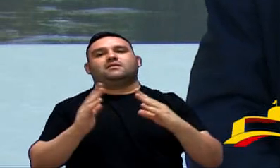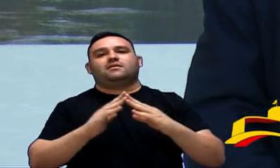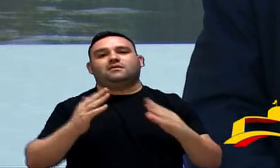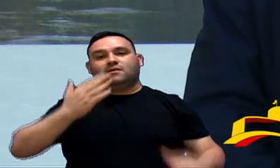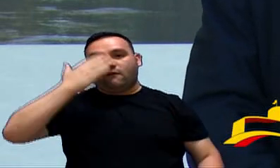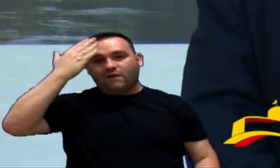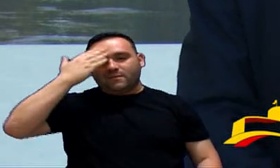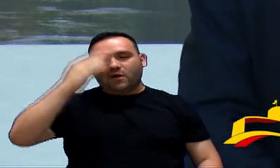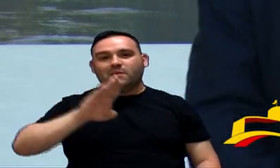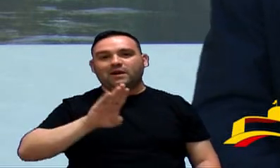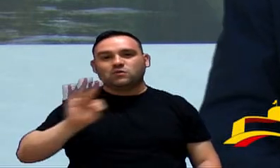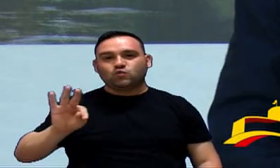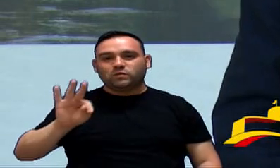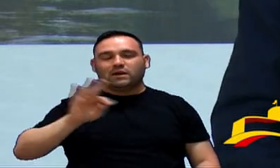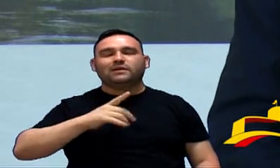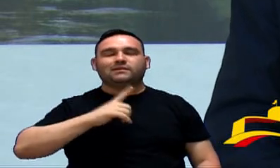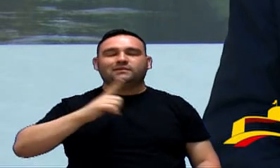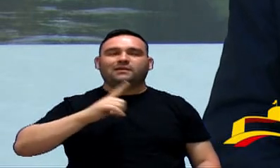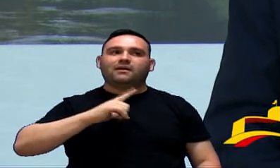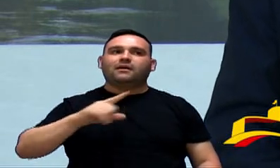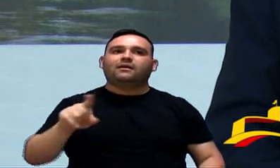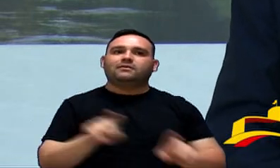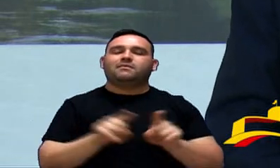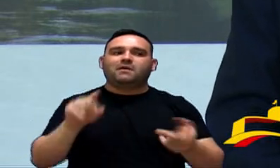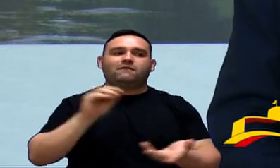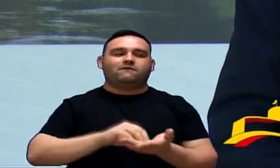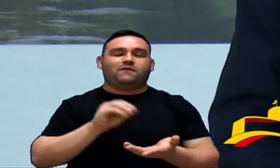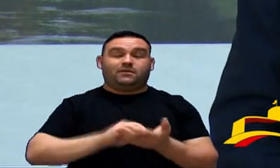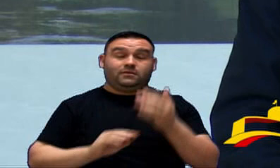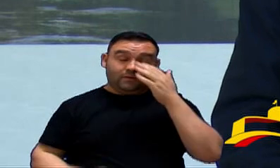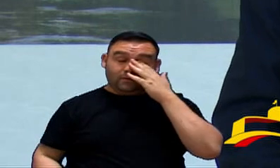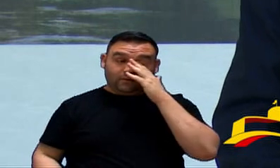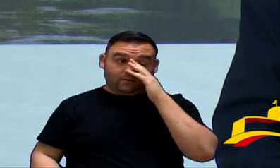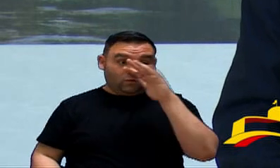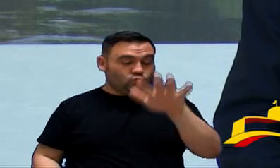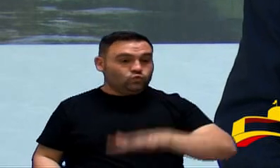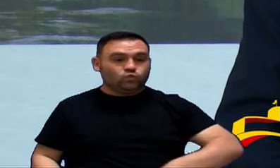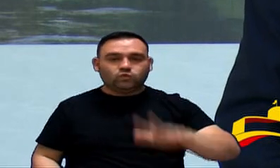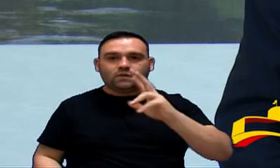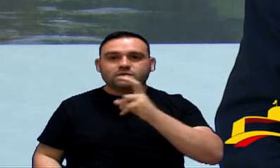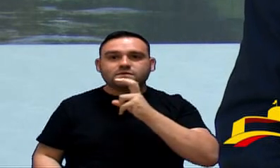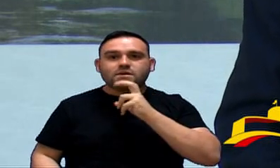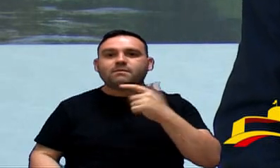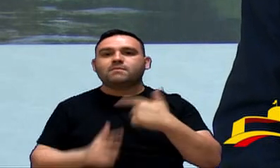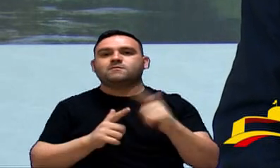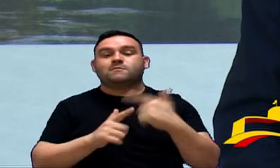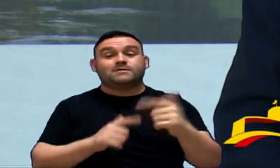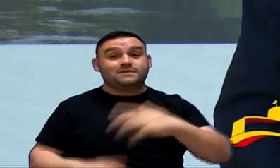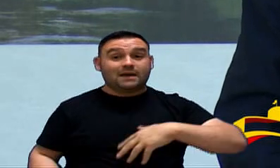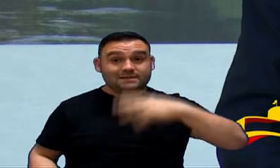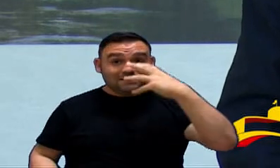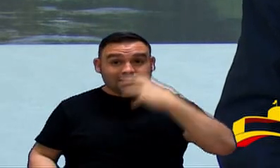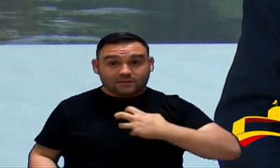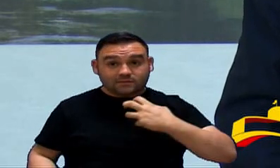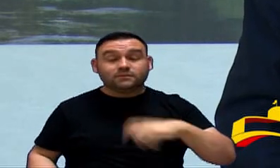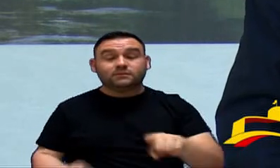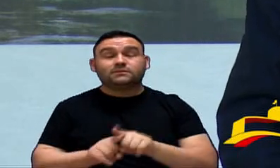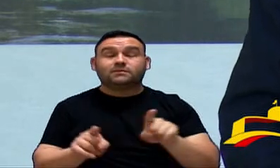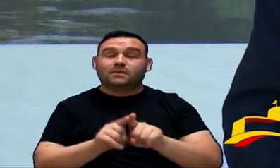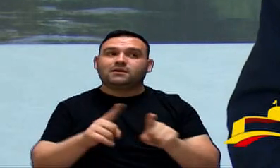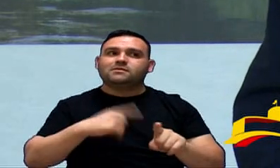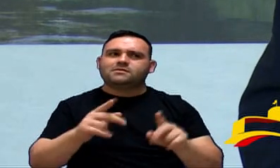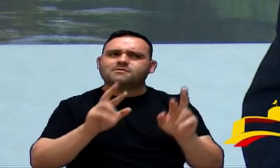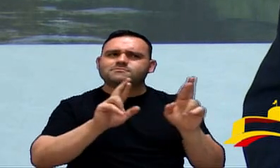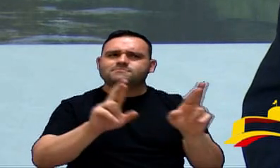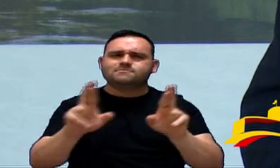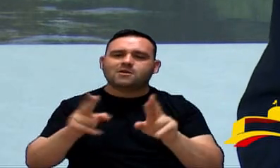Fábio Simoa, na região a caminho para Brigadeiro Tobias. Na cidade toda nós estamos tendo esse problema sério e nós estamos torcendo